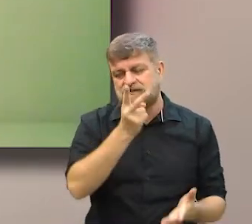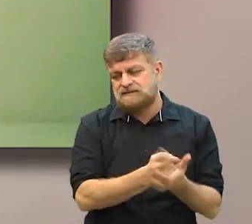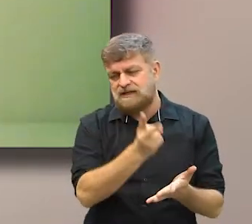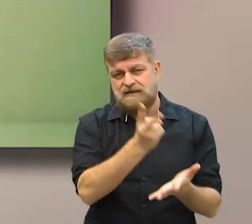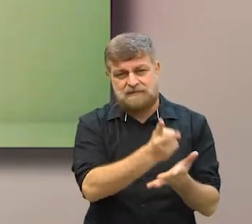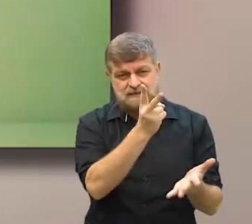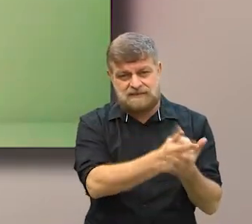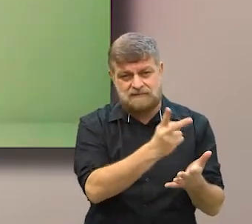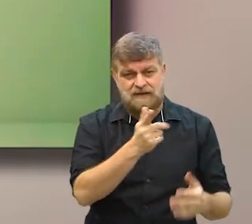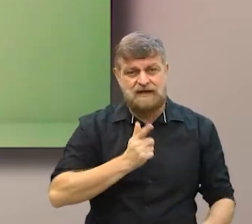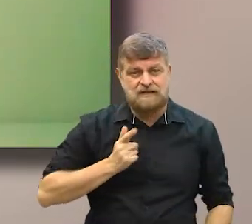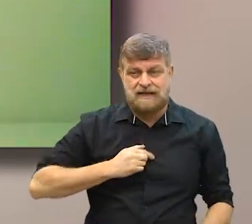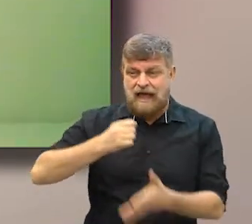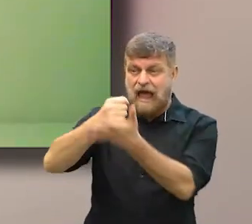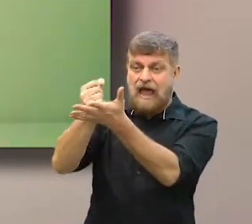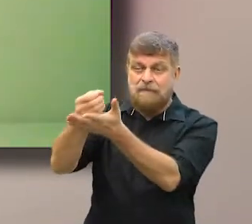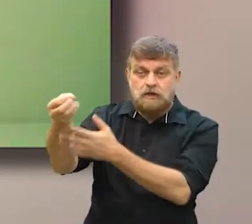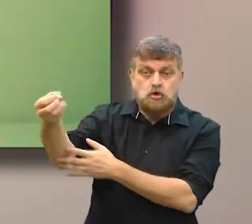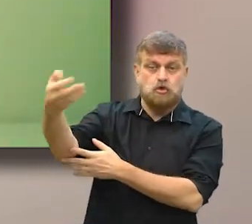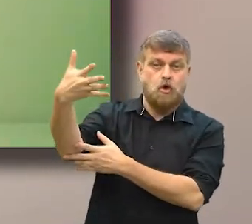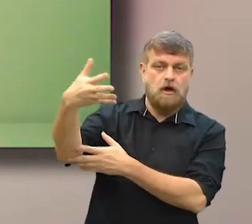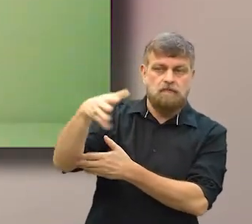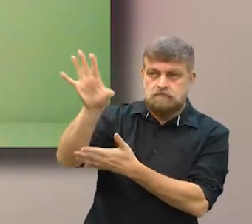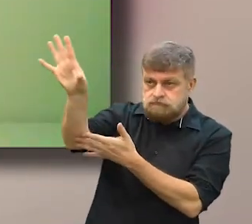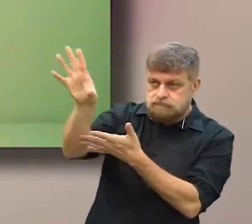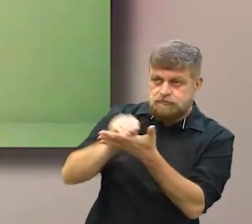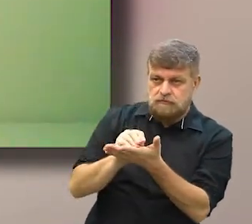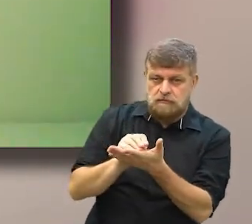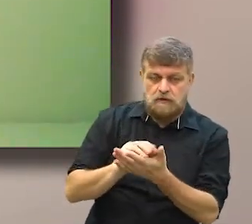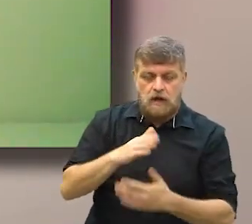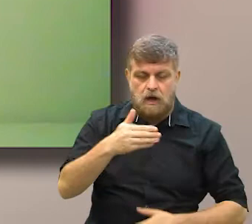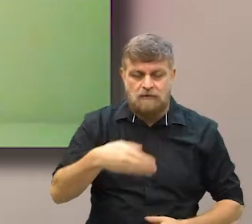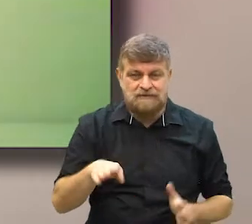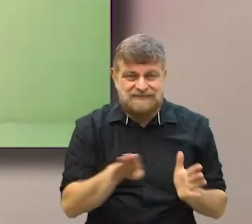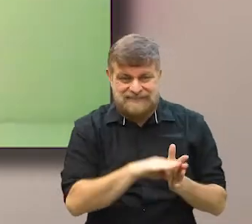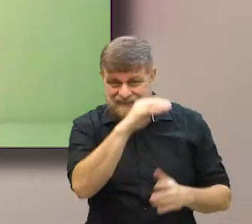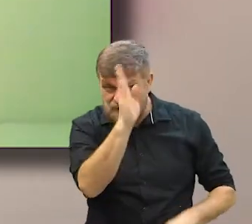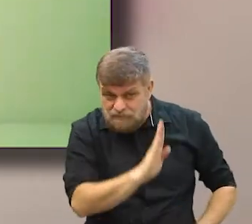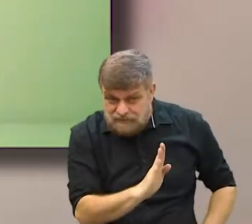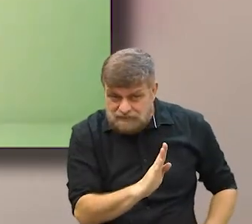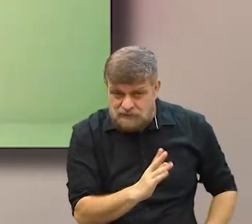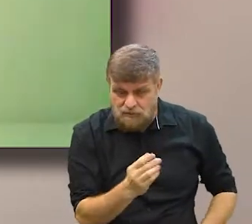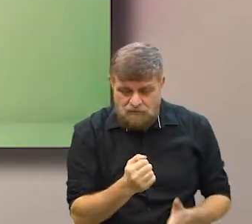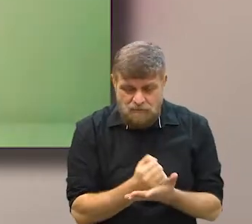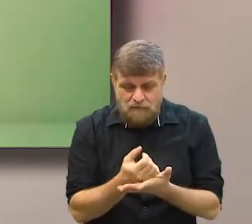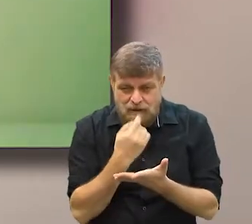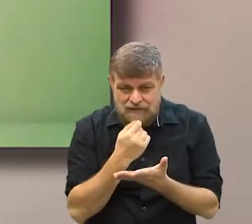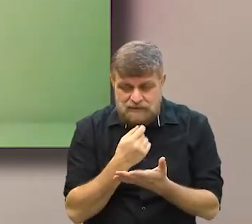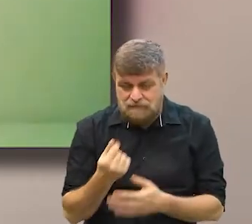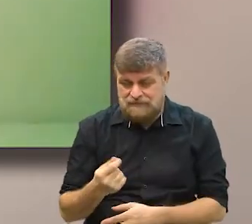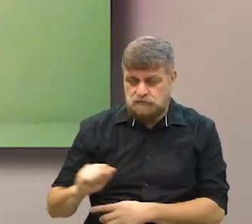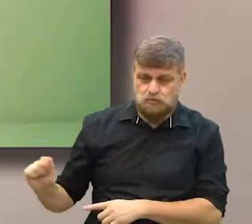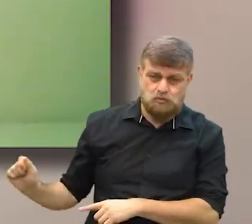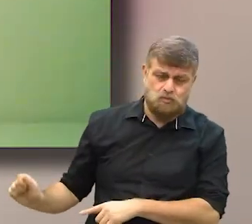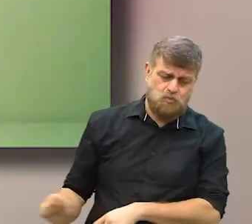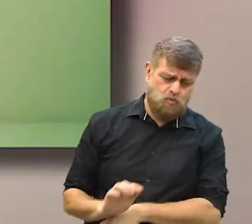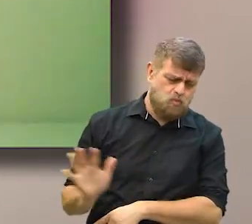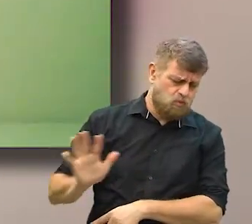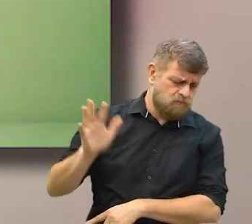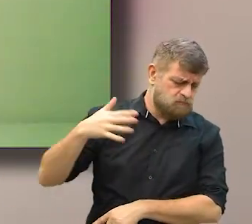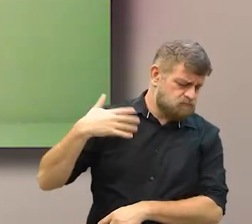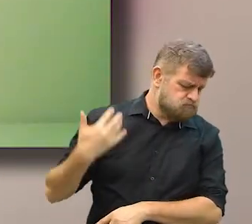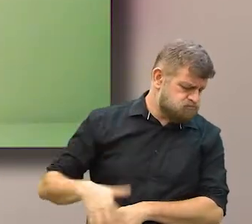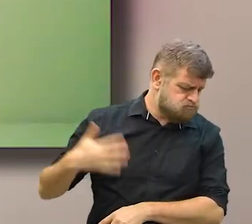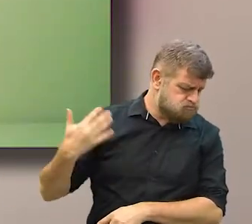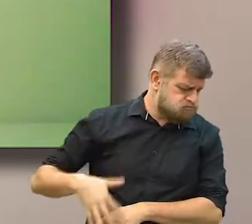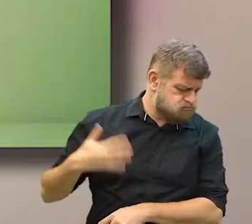novo aquilo, em vez de trazerem moléculas novas. E quando essas moléculas vêm, tem um preço altíssimo, um